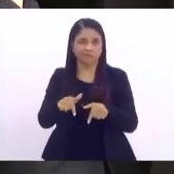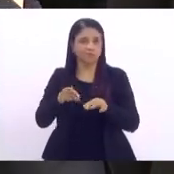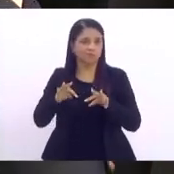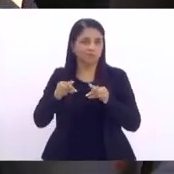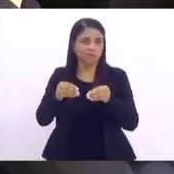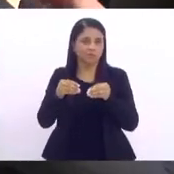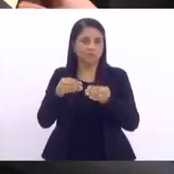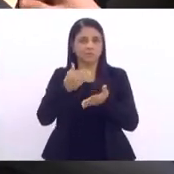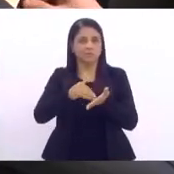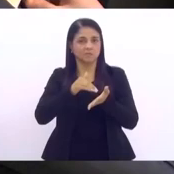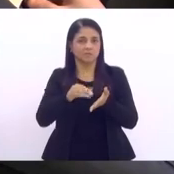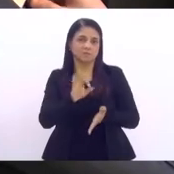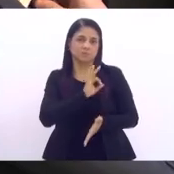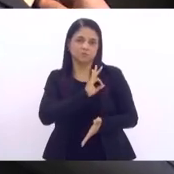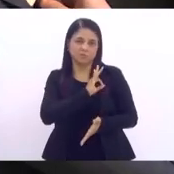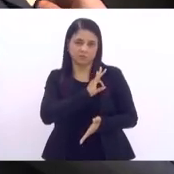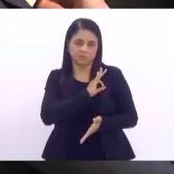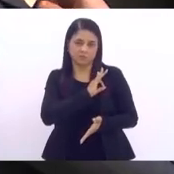Porque é isso, se quer